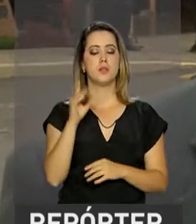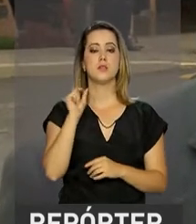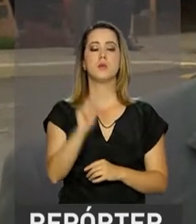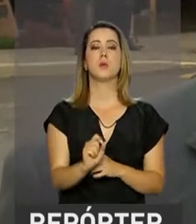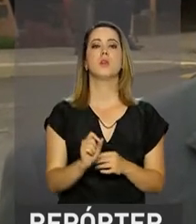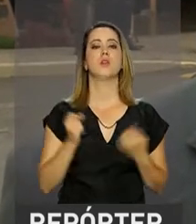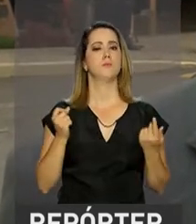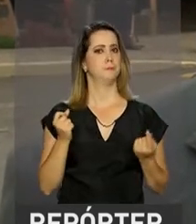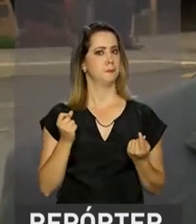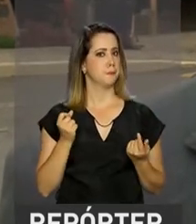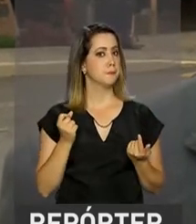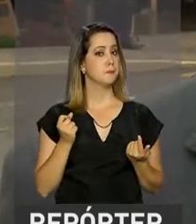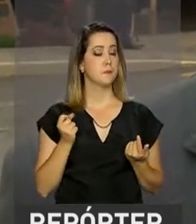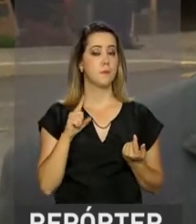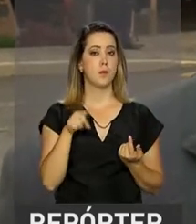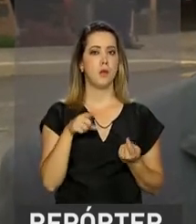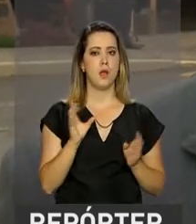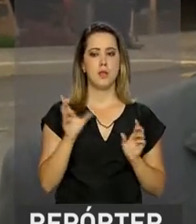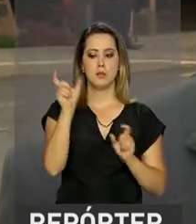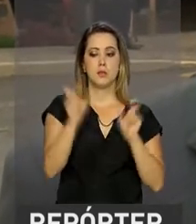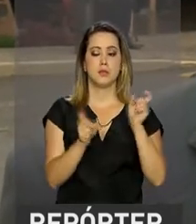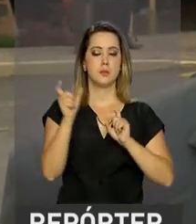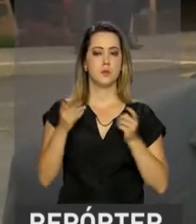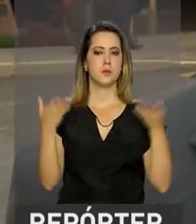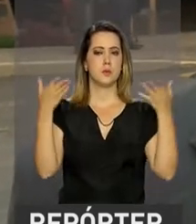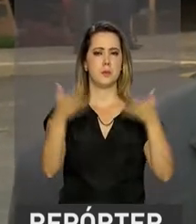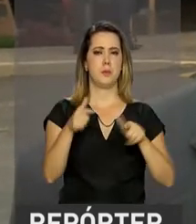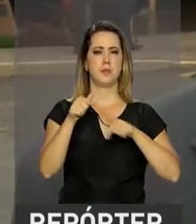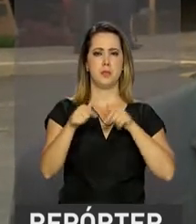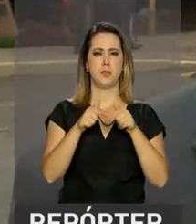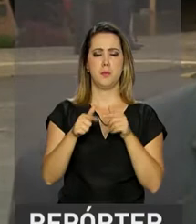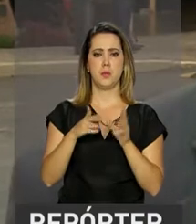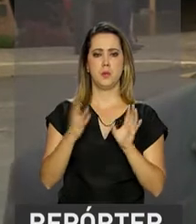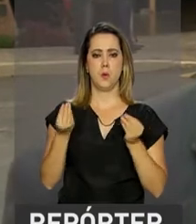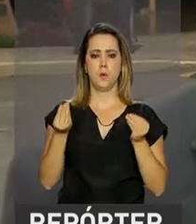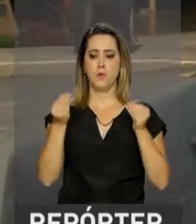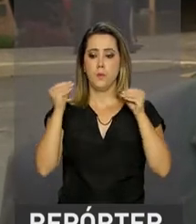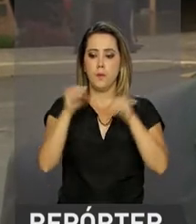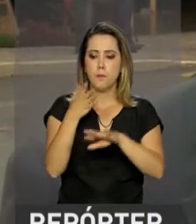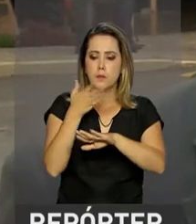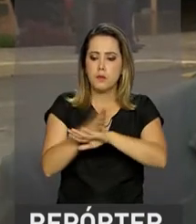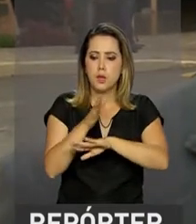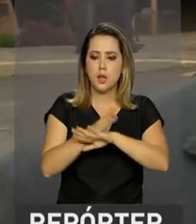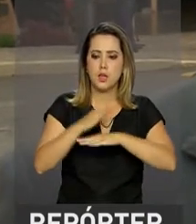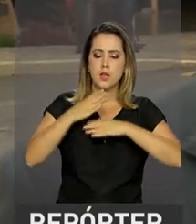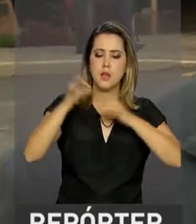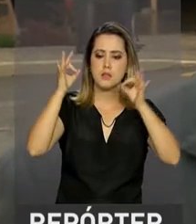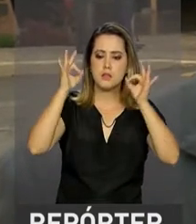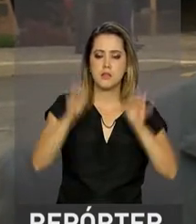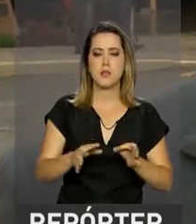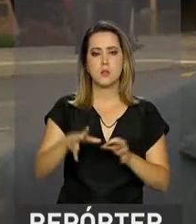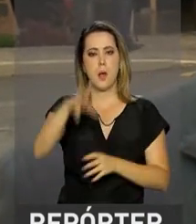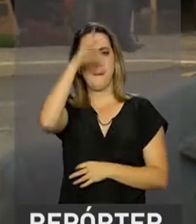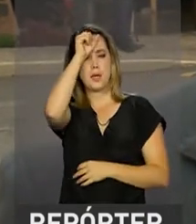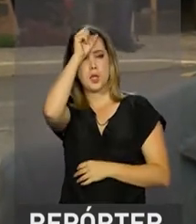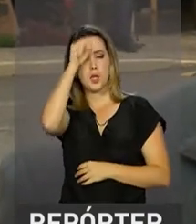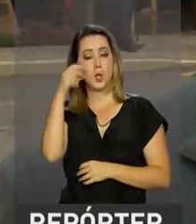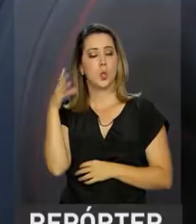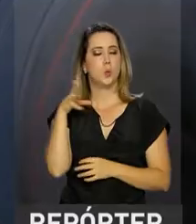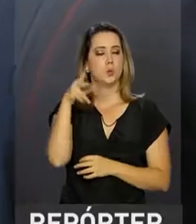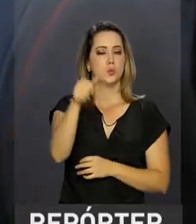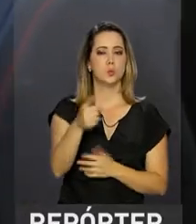que os participantes vão colocar em prática tudo aquilo que eles absorveram nas duas primeiras